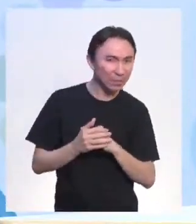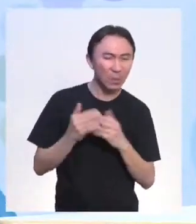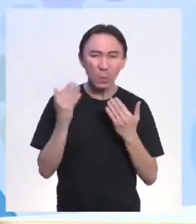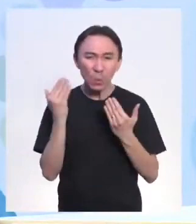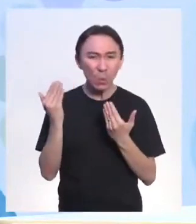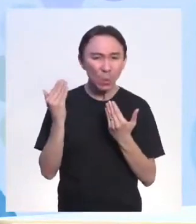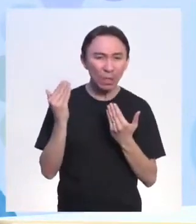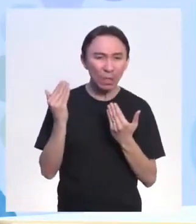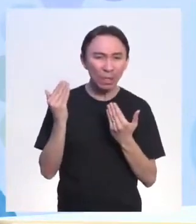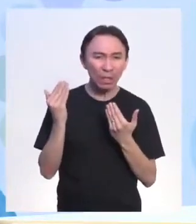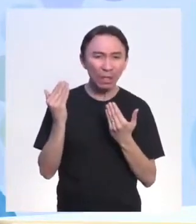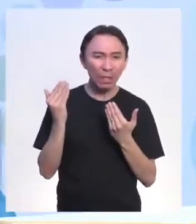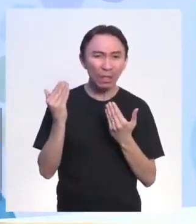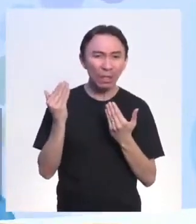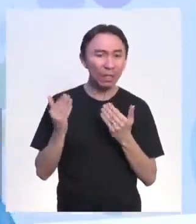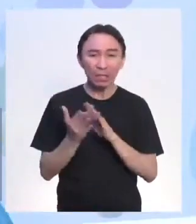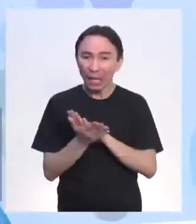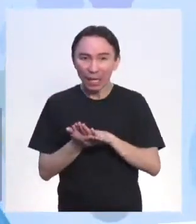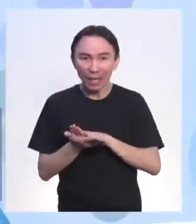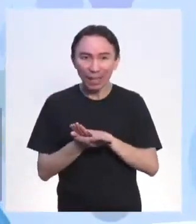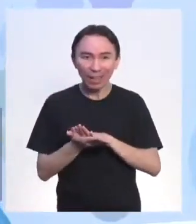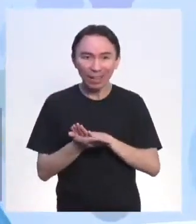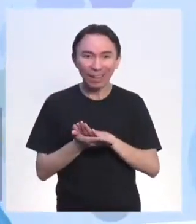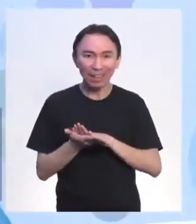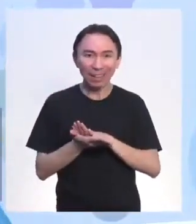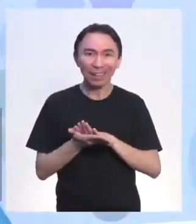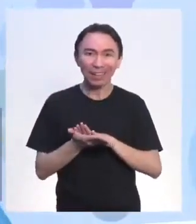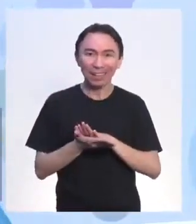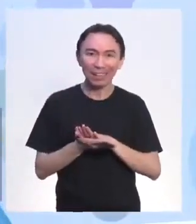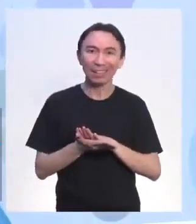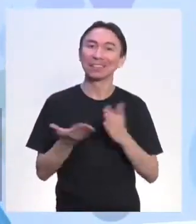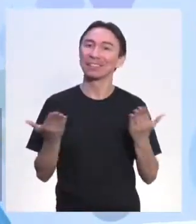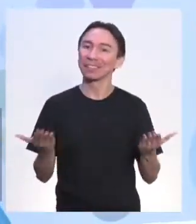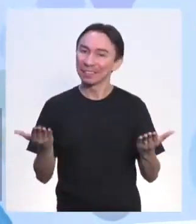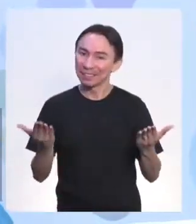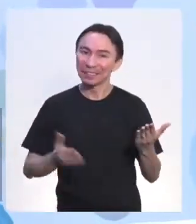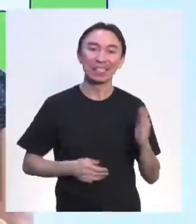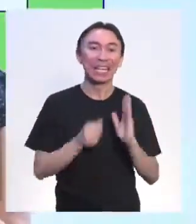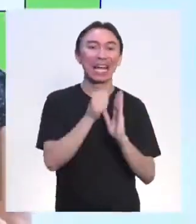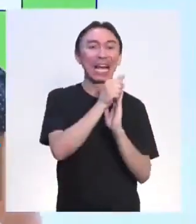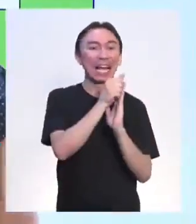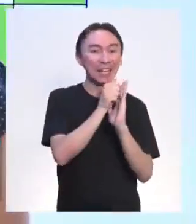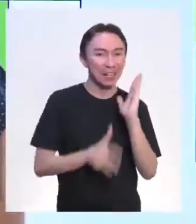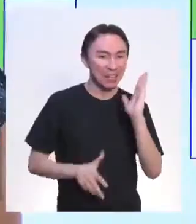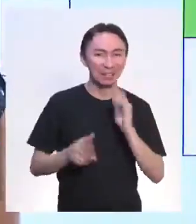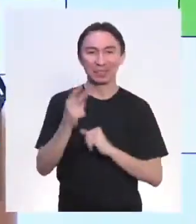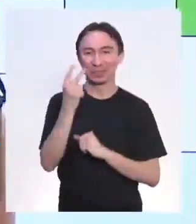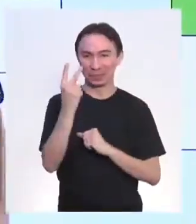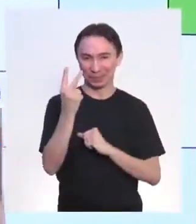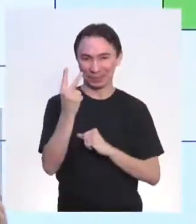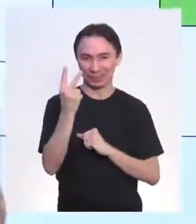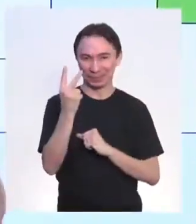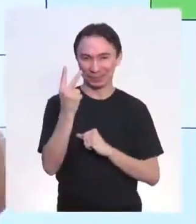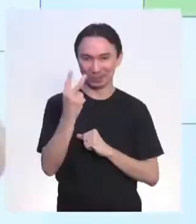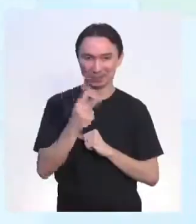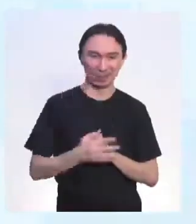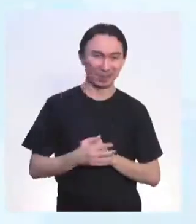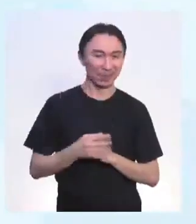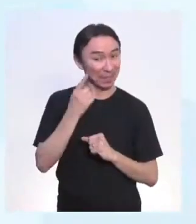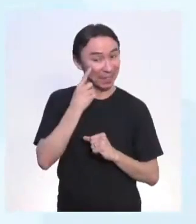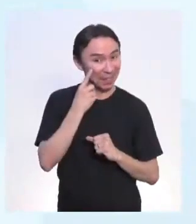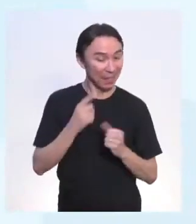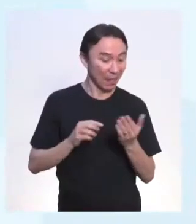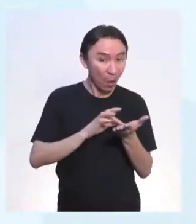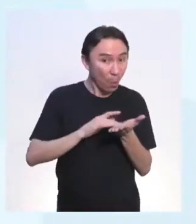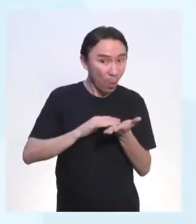dúvida, pessoal? Não ficou? Então, vamos lá. Atividade 2 para vocês. Peguem a